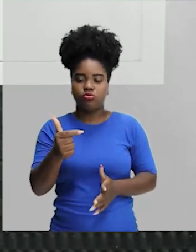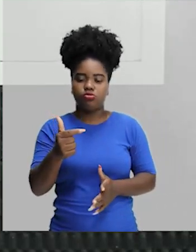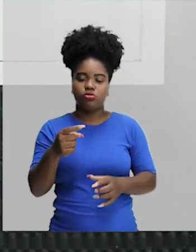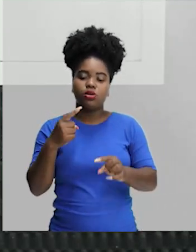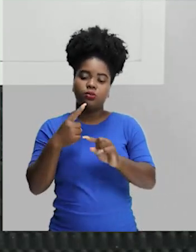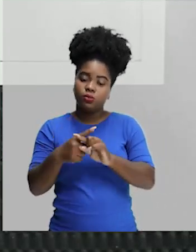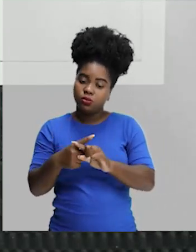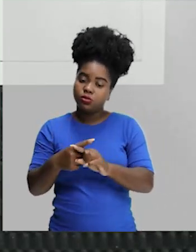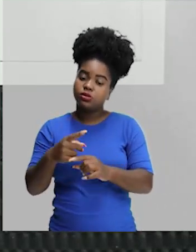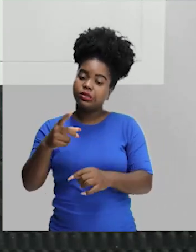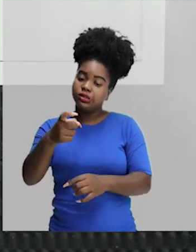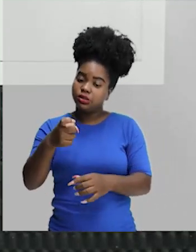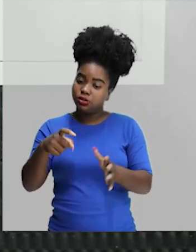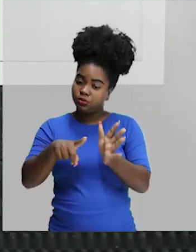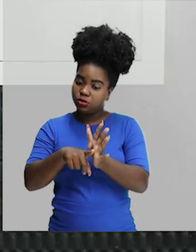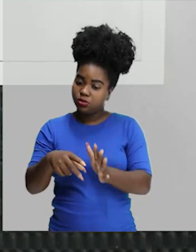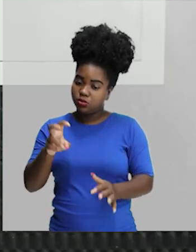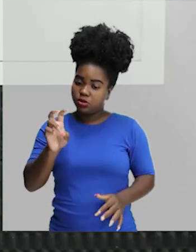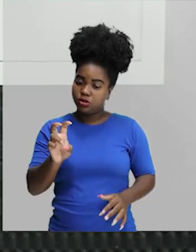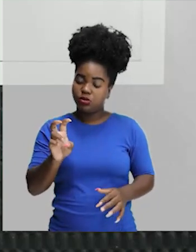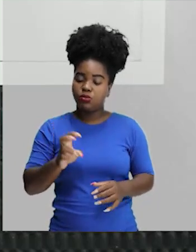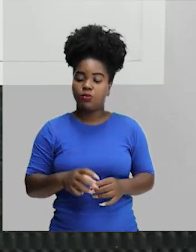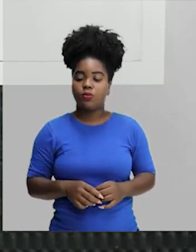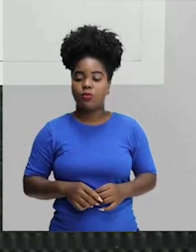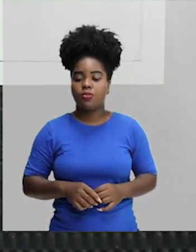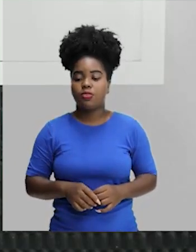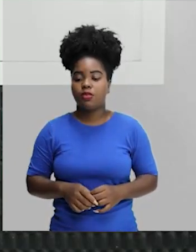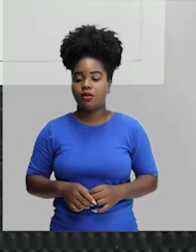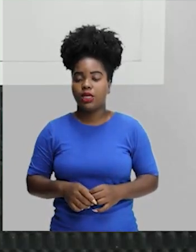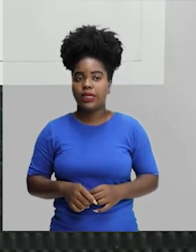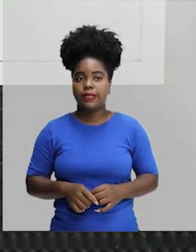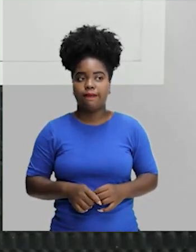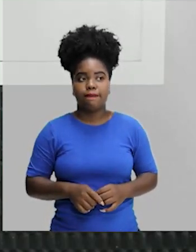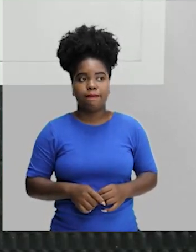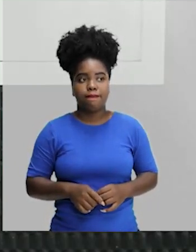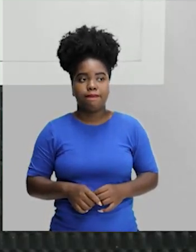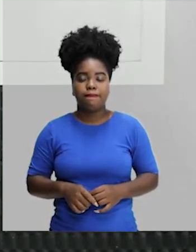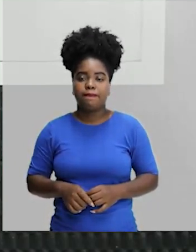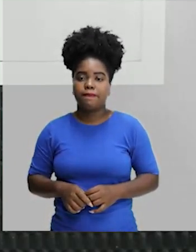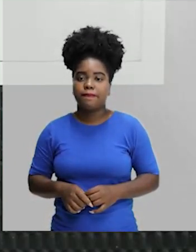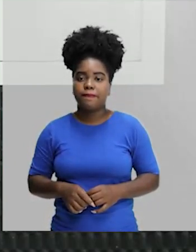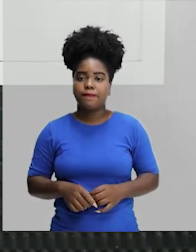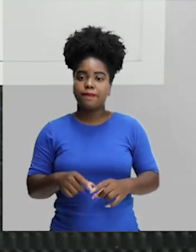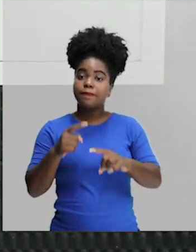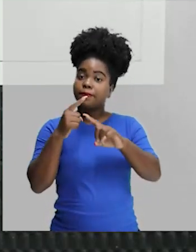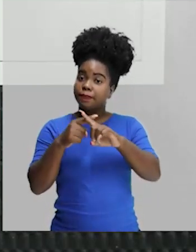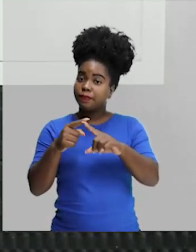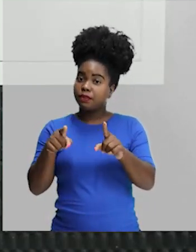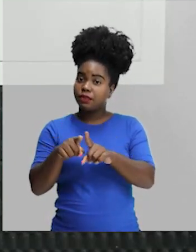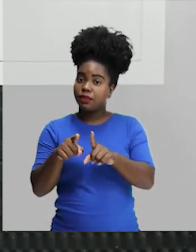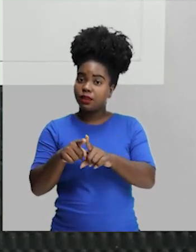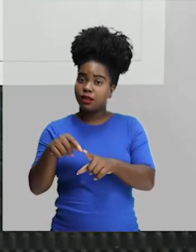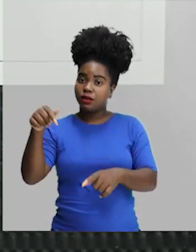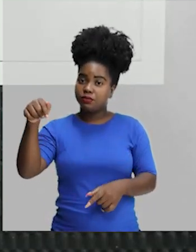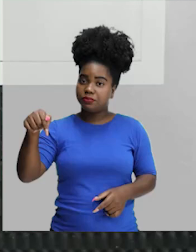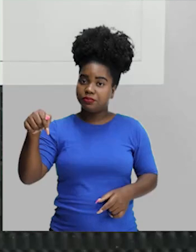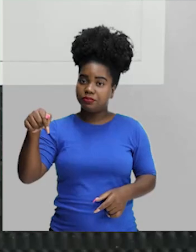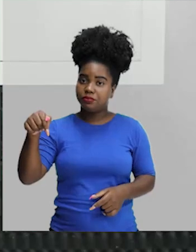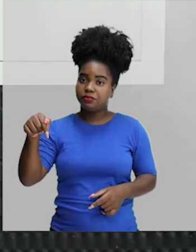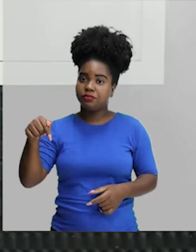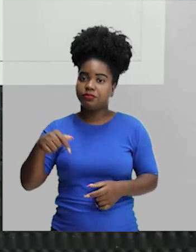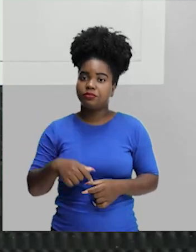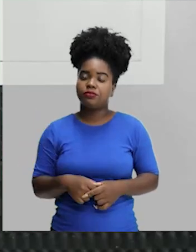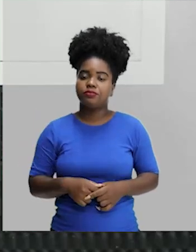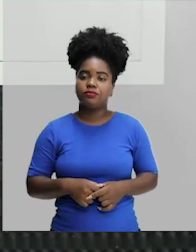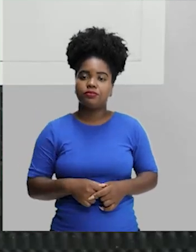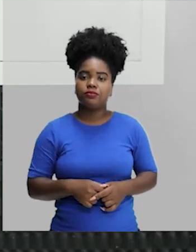multiplicado pelo x menos 5, que é meu dividendo, né, multiplicado pelo quociente,